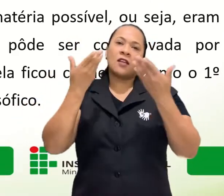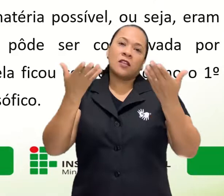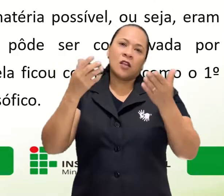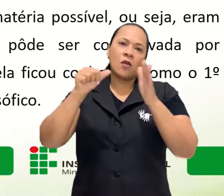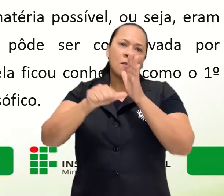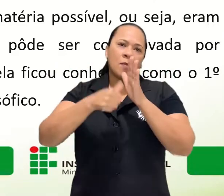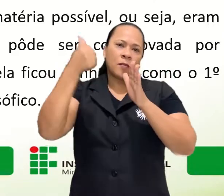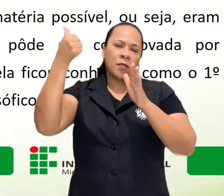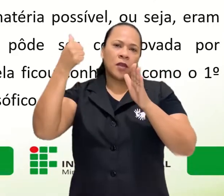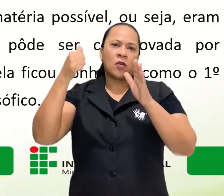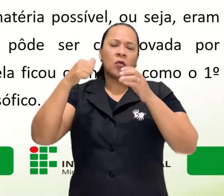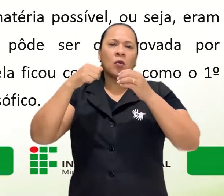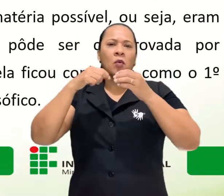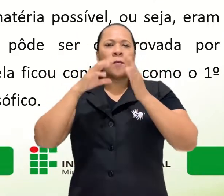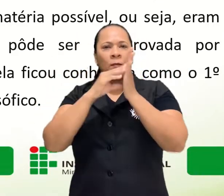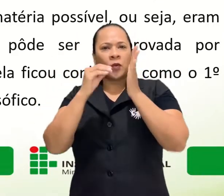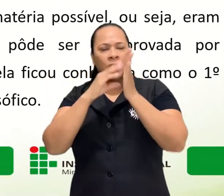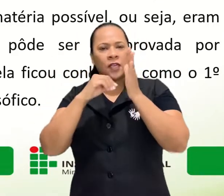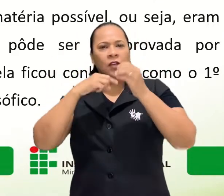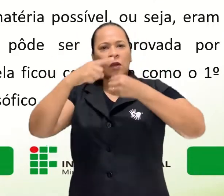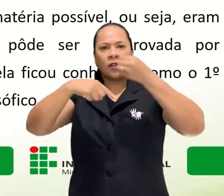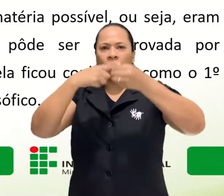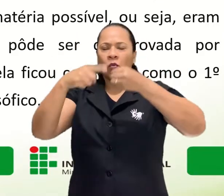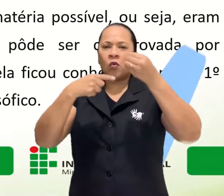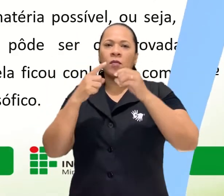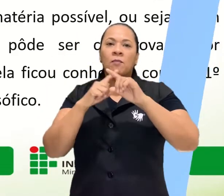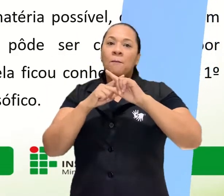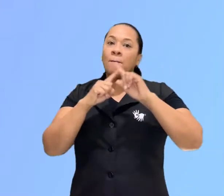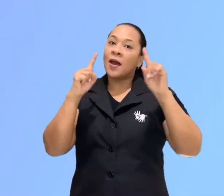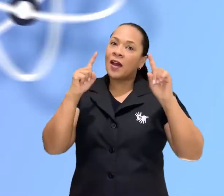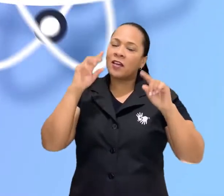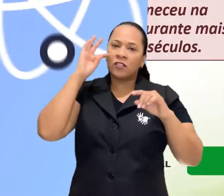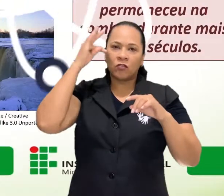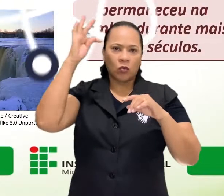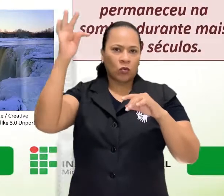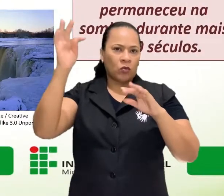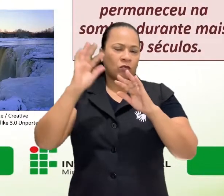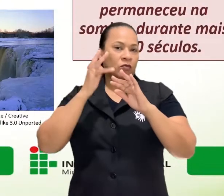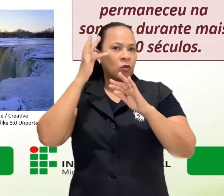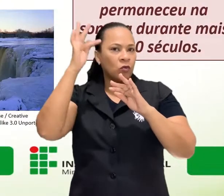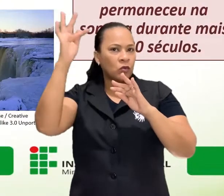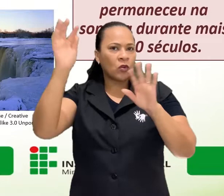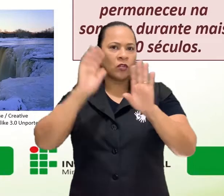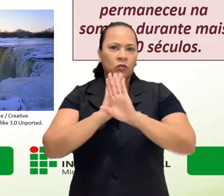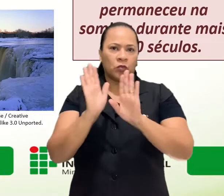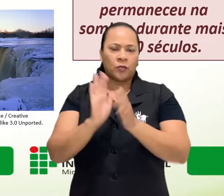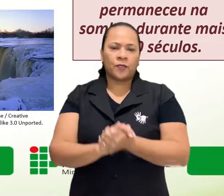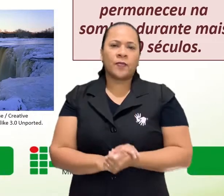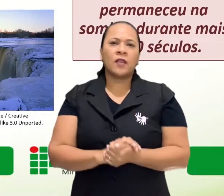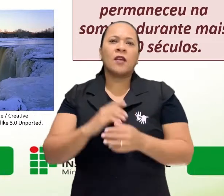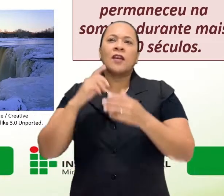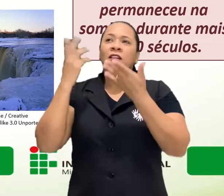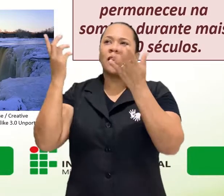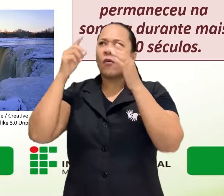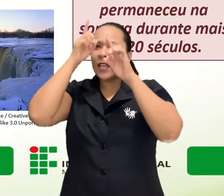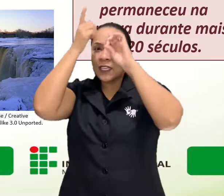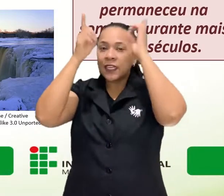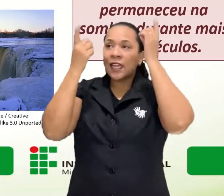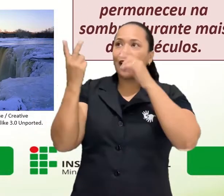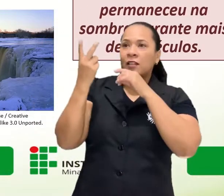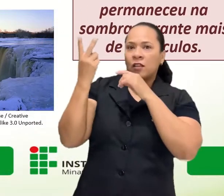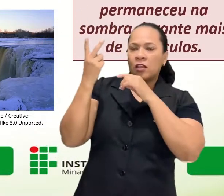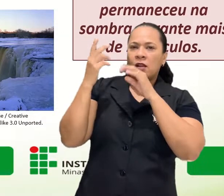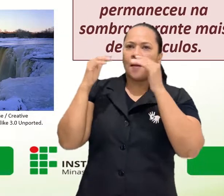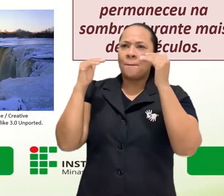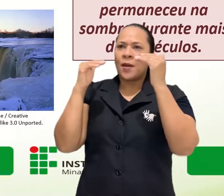como o primeiro modelo atômico, mas meramente filosófico. Essas ideias se chocavam com as ideias de